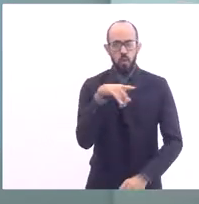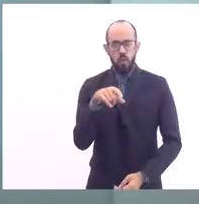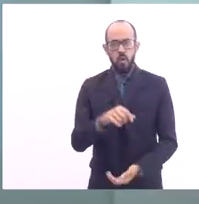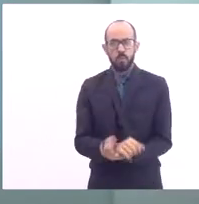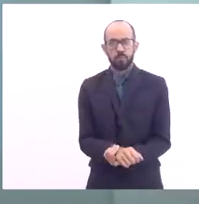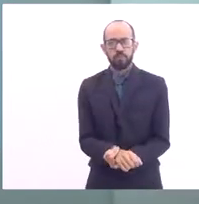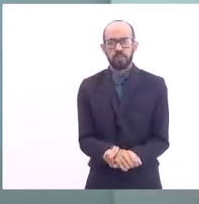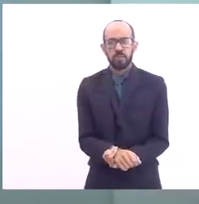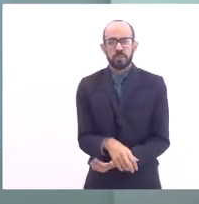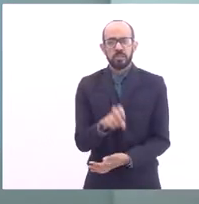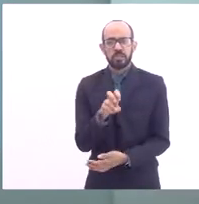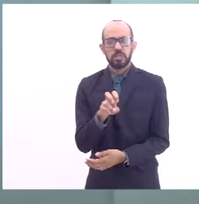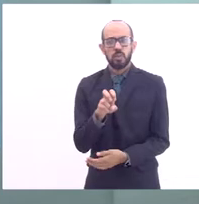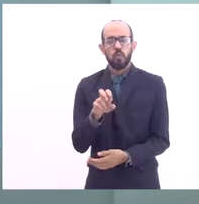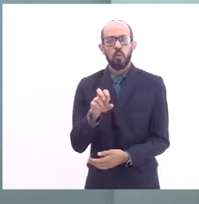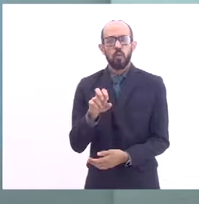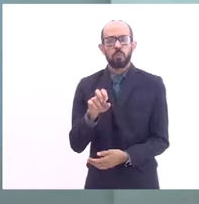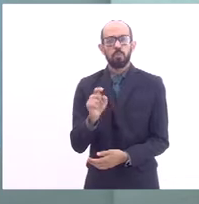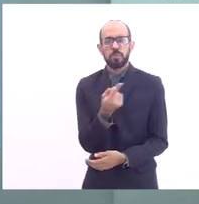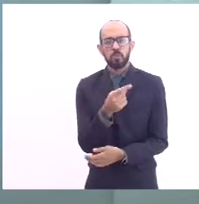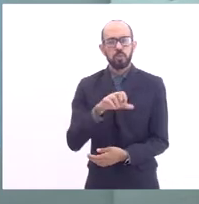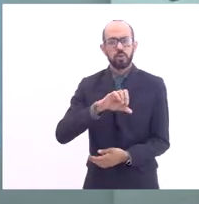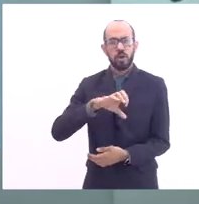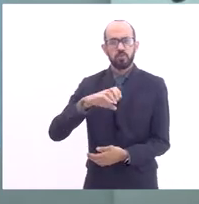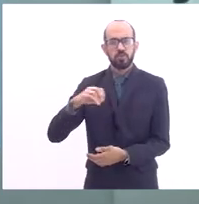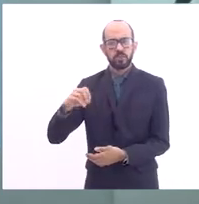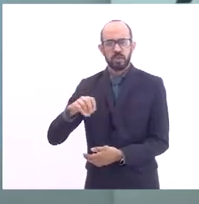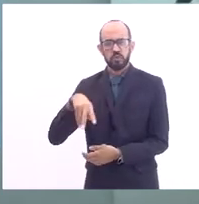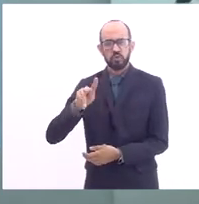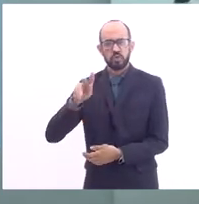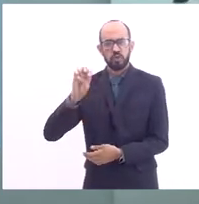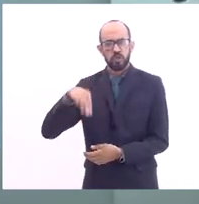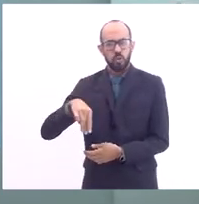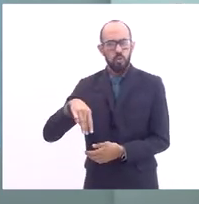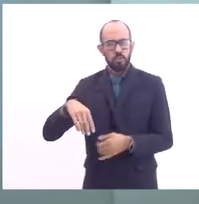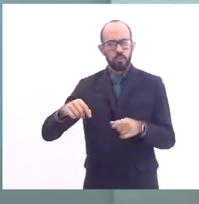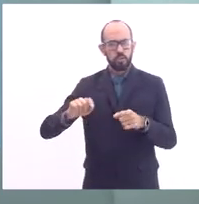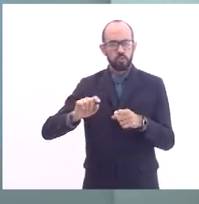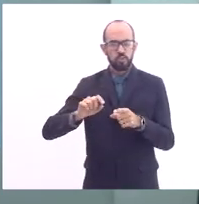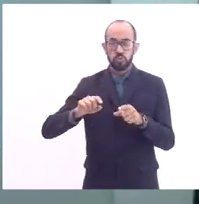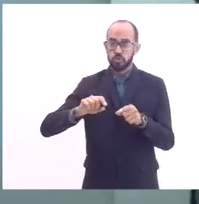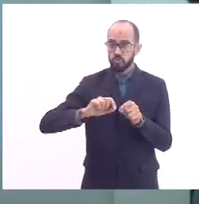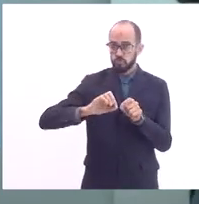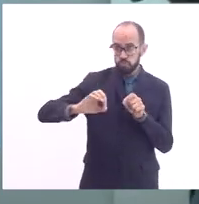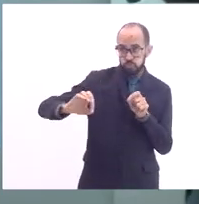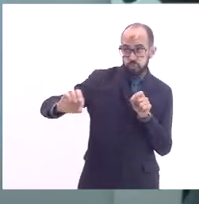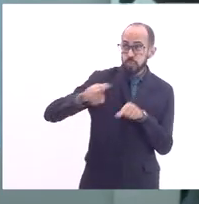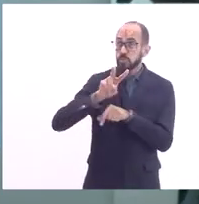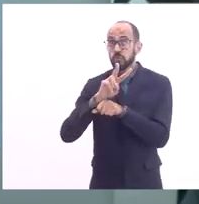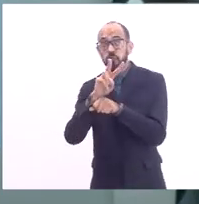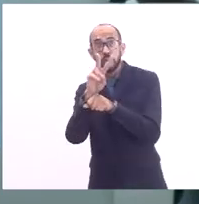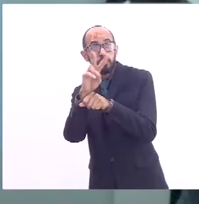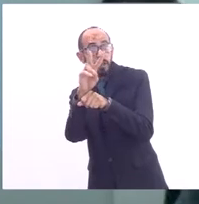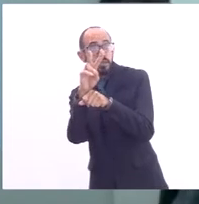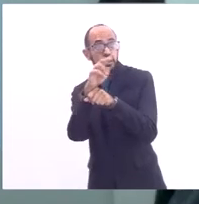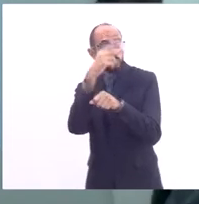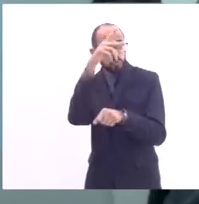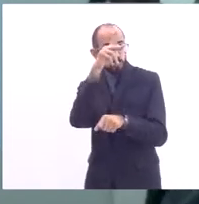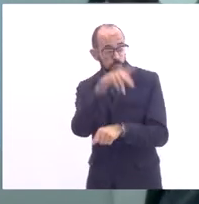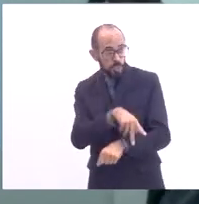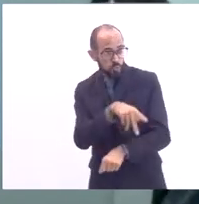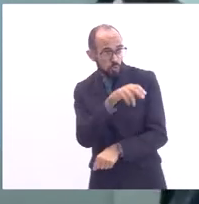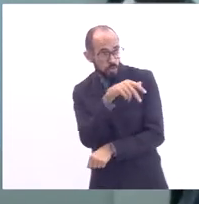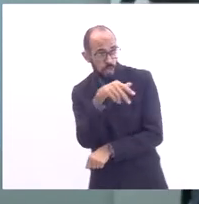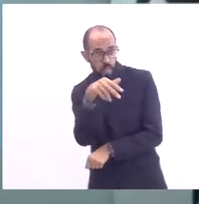próprios, 5.900 quilômetros de inspeção pedestres e aproximadamente 1.950 quilômetros de